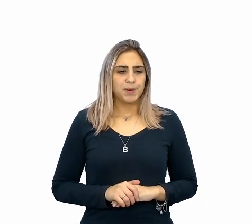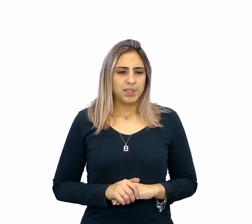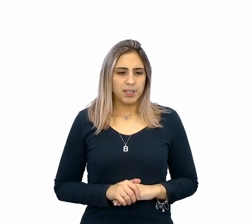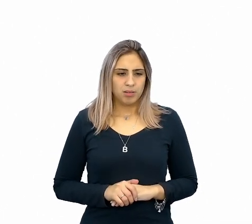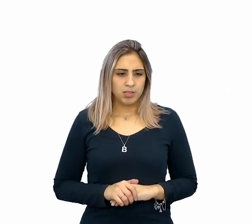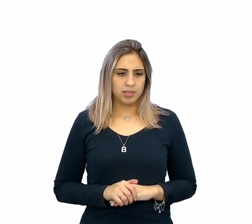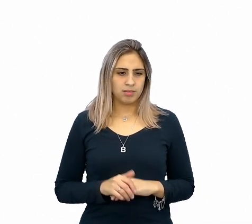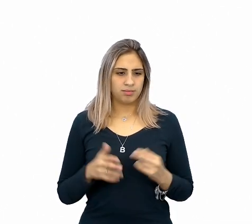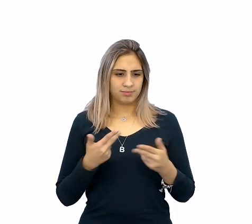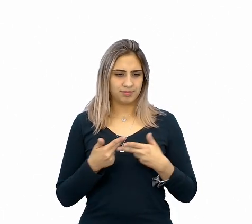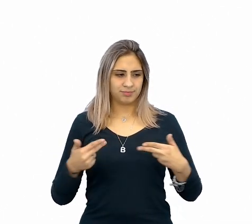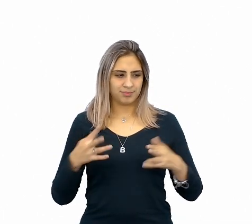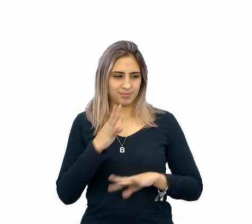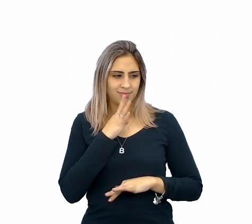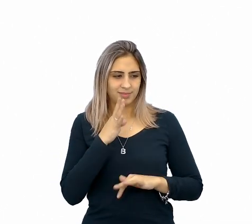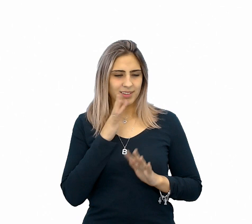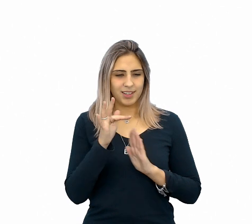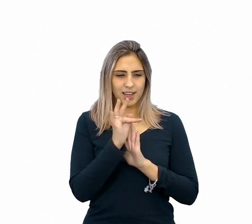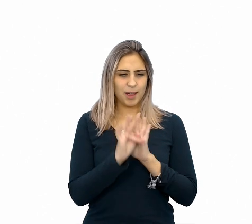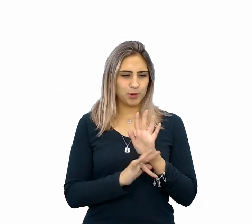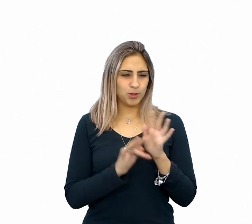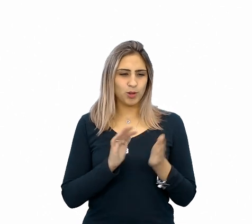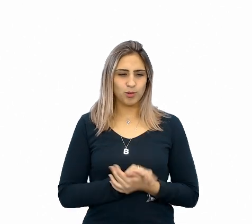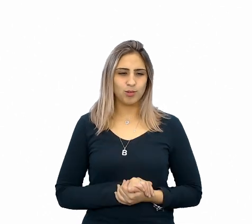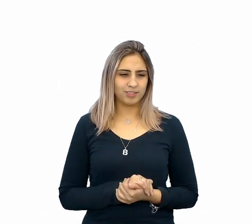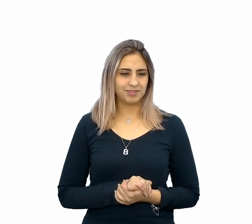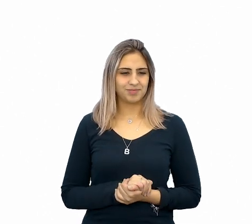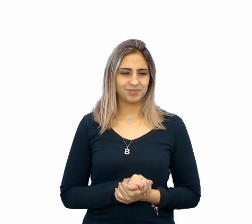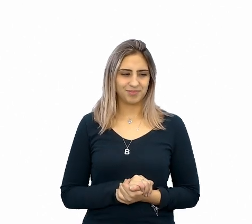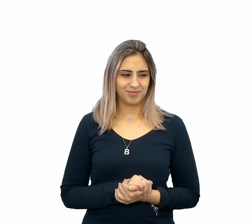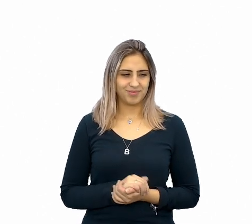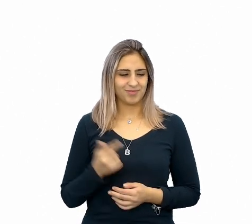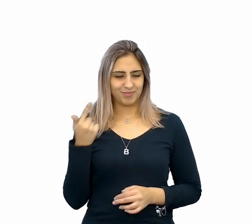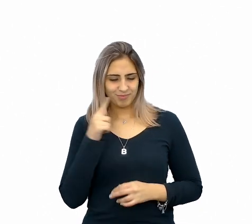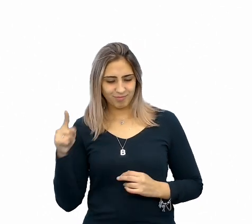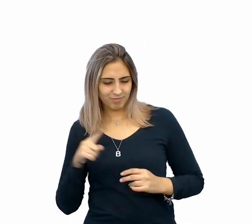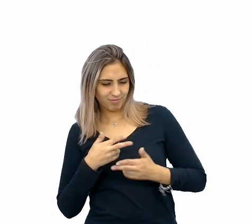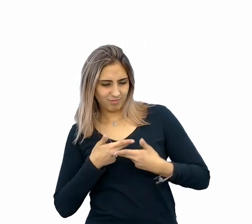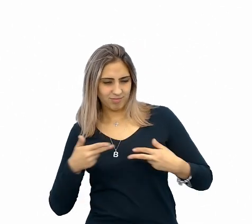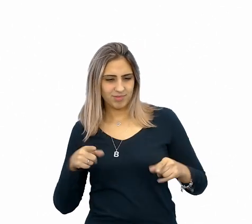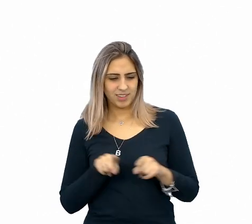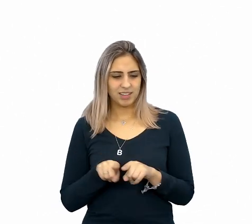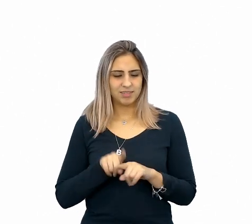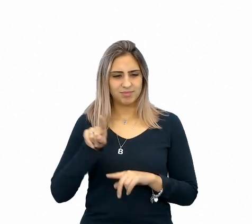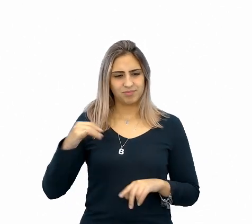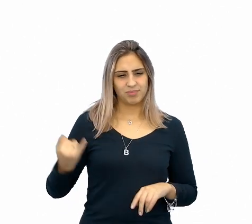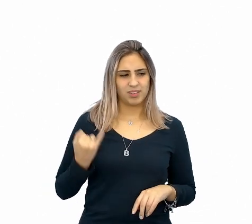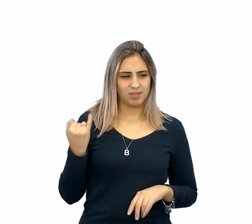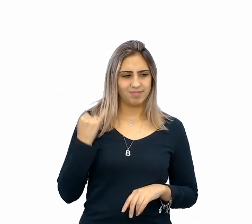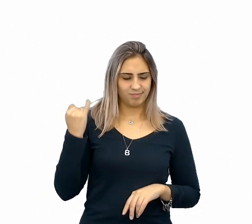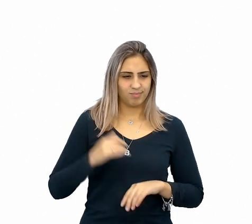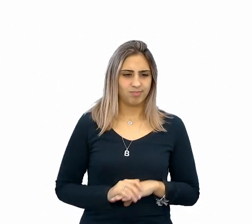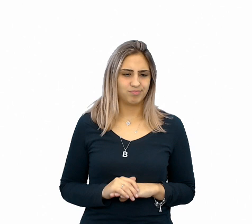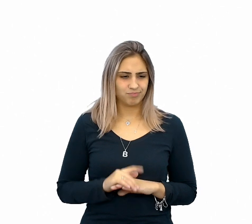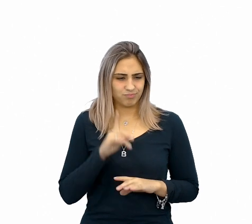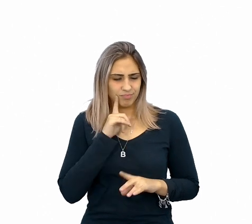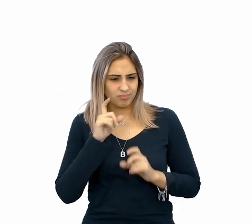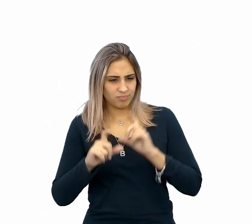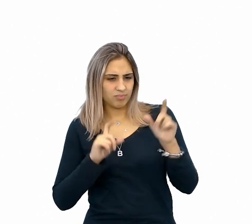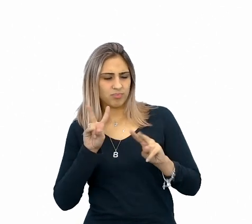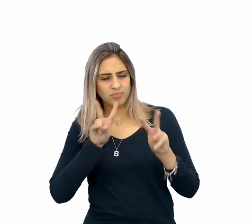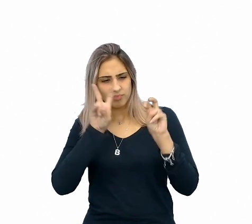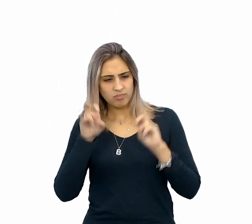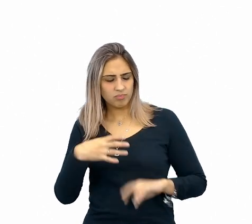como conheceram esses textos, ok? Outro ponto é importante oferecer sugestões